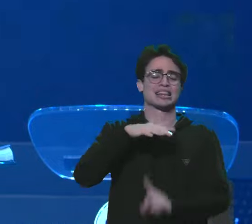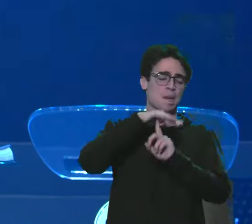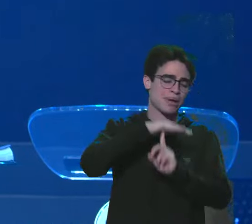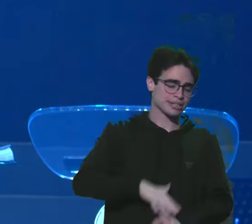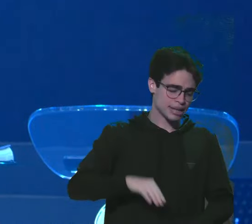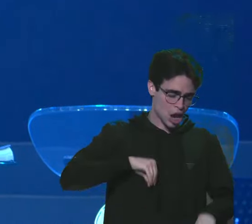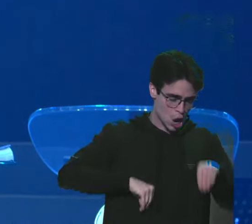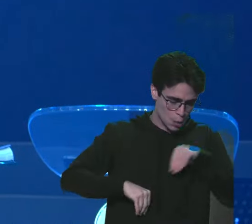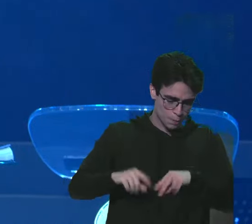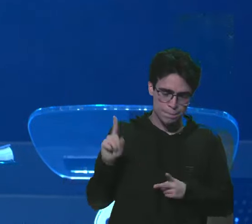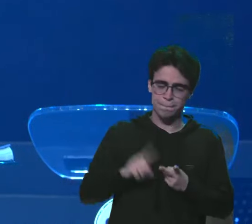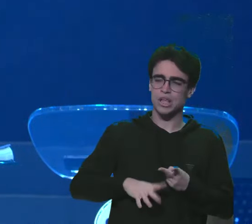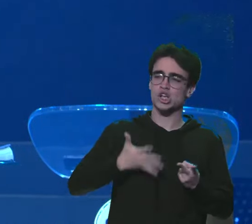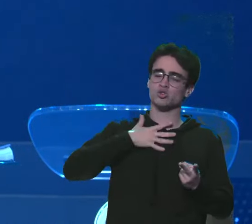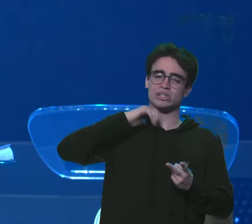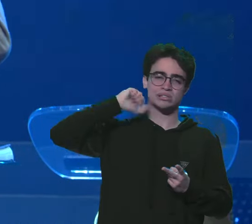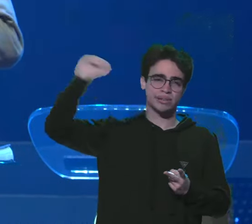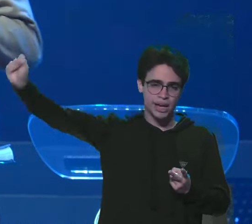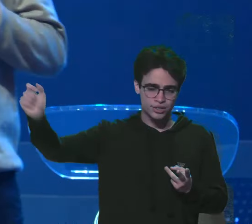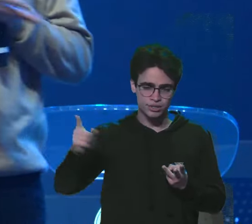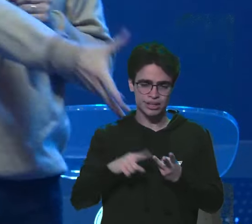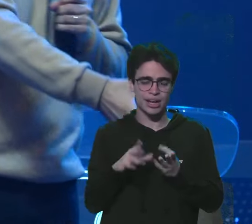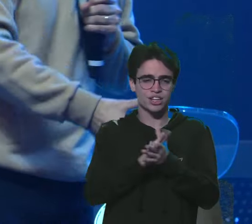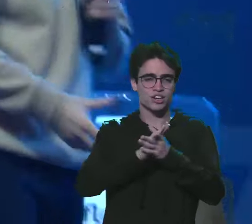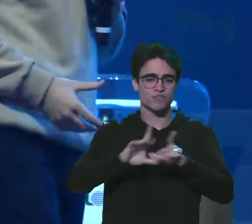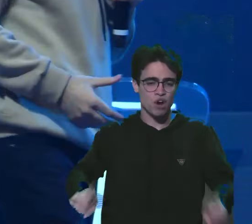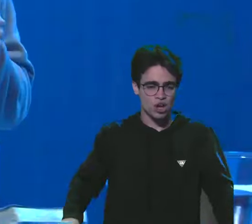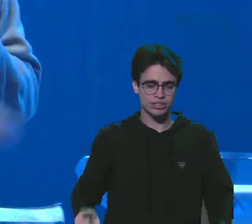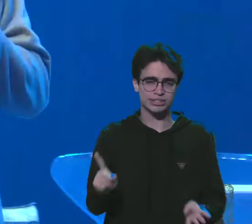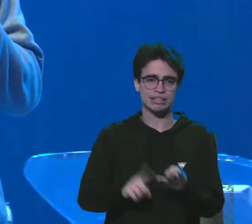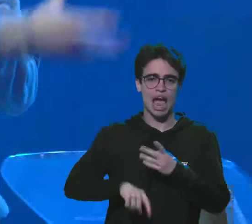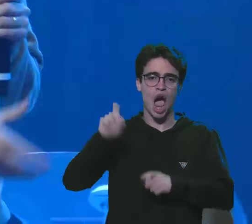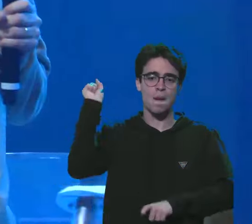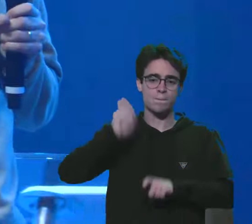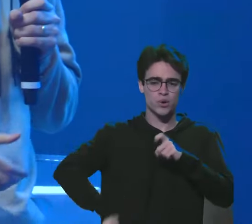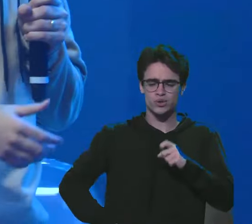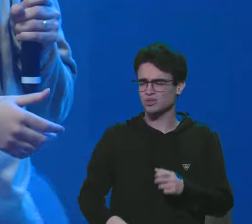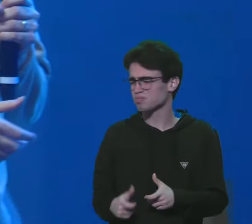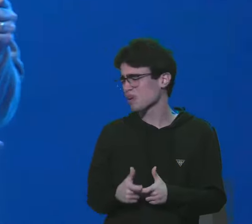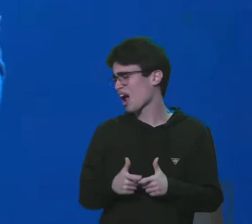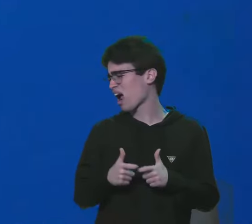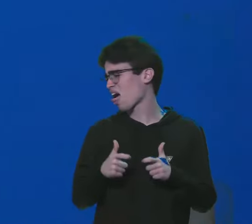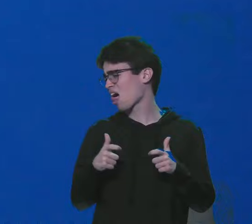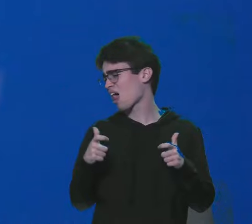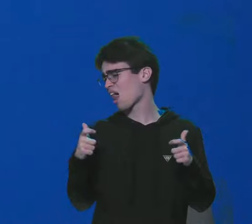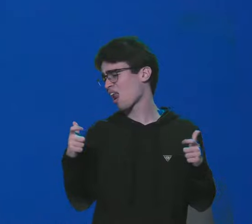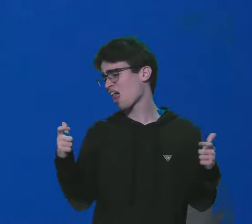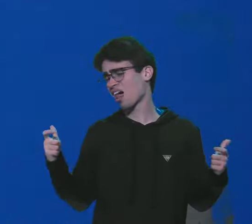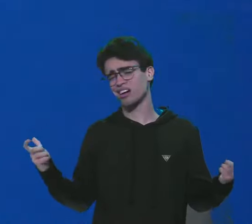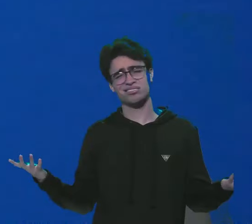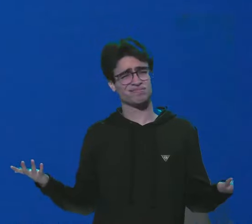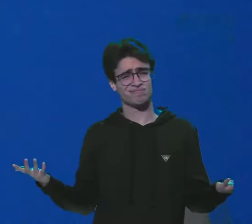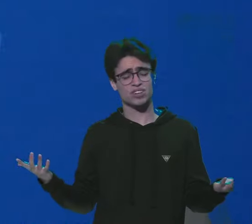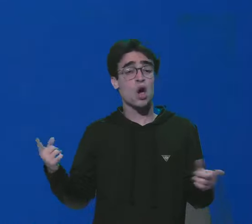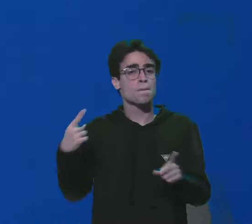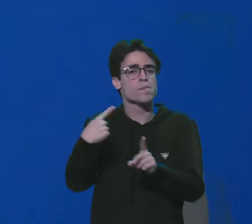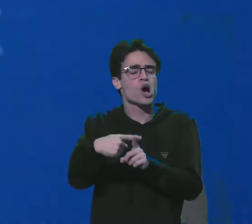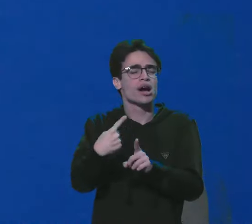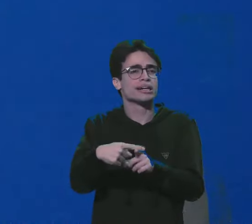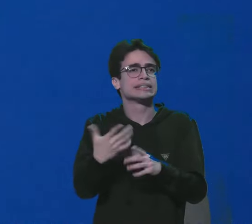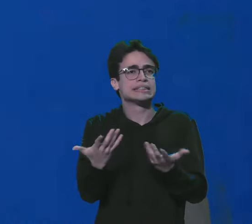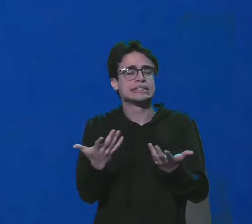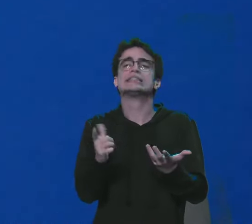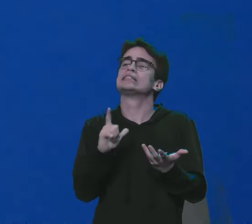suicídio, de divórcio, de abuso, só aumenta. Por quê? Porque